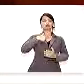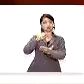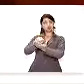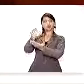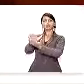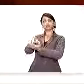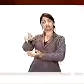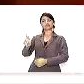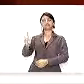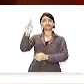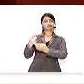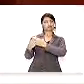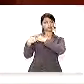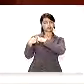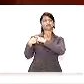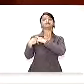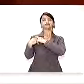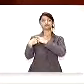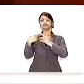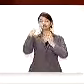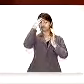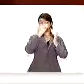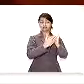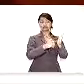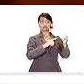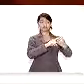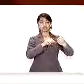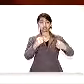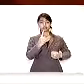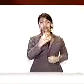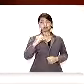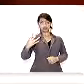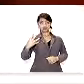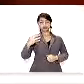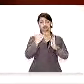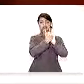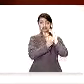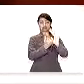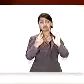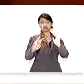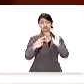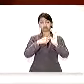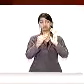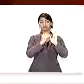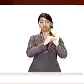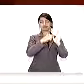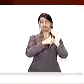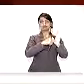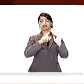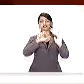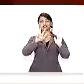multa aos responsáveis nos termos do artigo 104 inciso 2 do referido diploma legal no